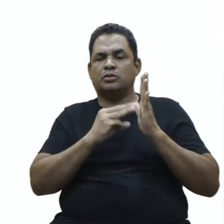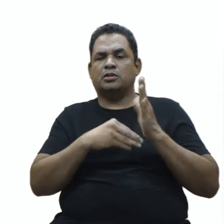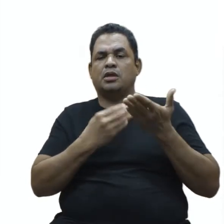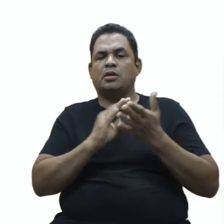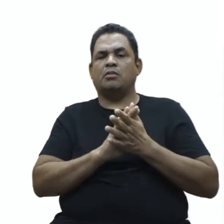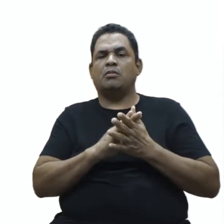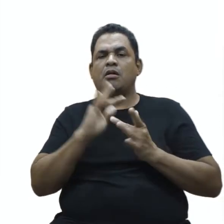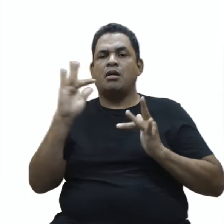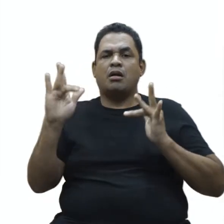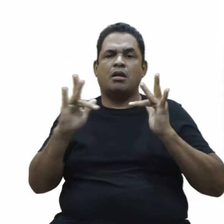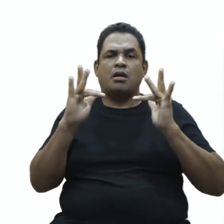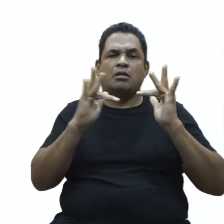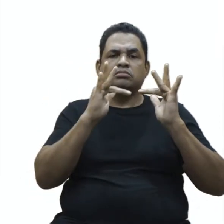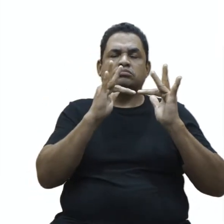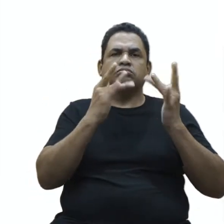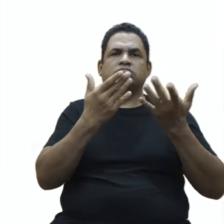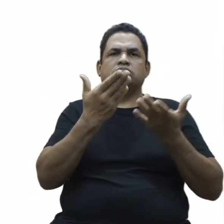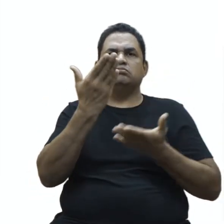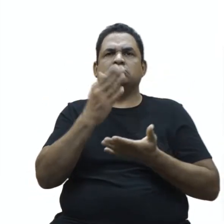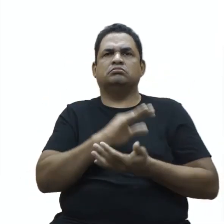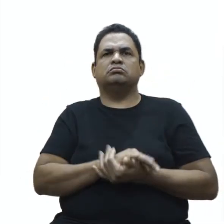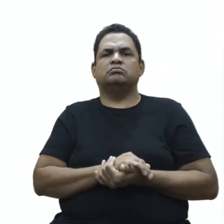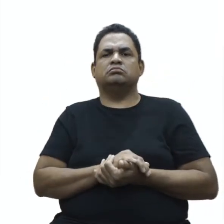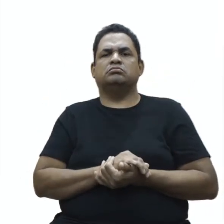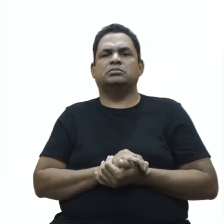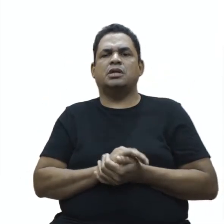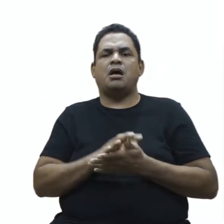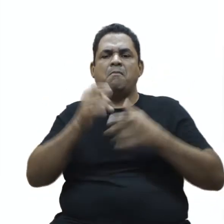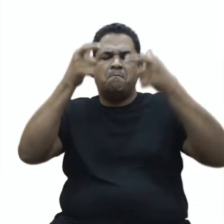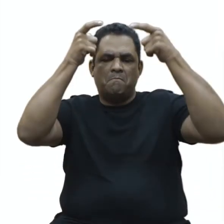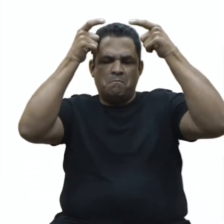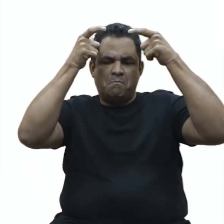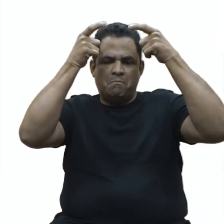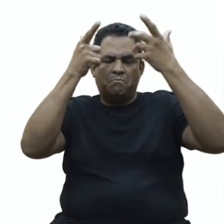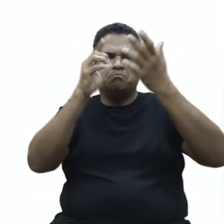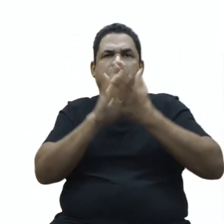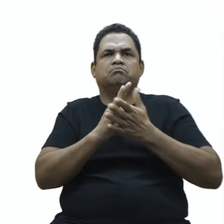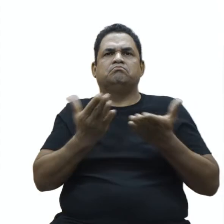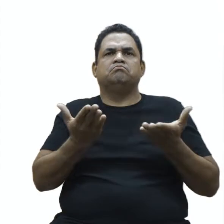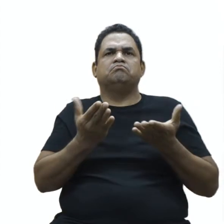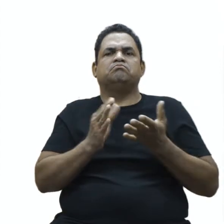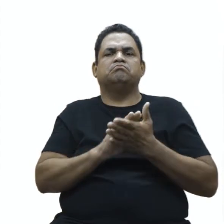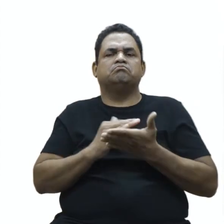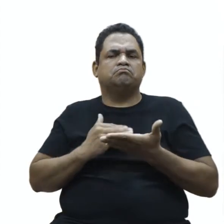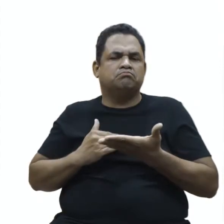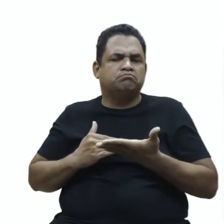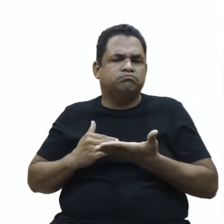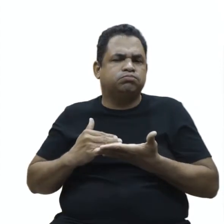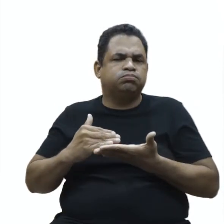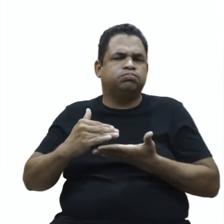né? Da monarquia, né? Que se estende aí, que é um símbolo, né? Para que a gente